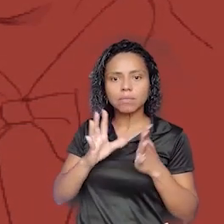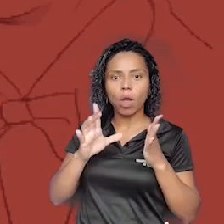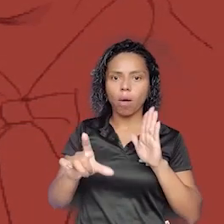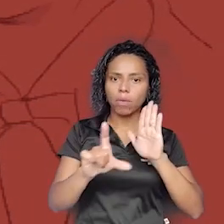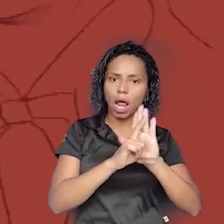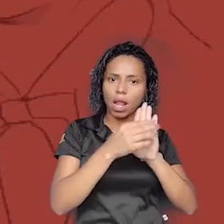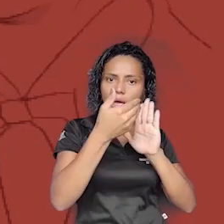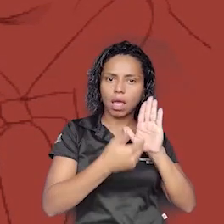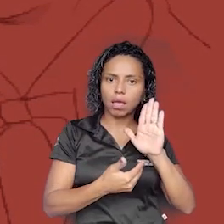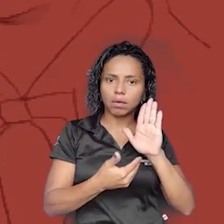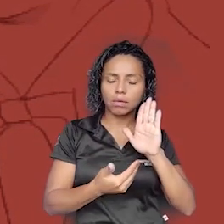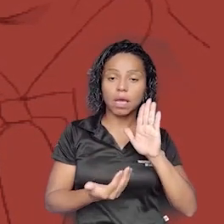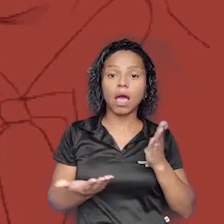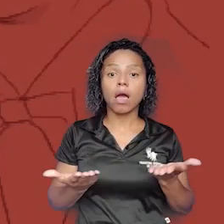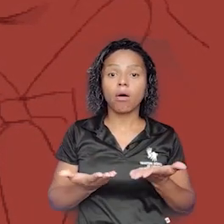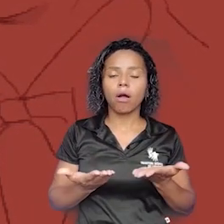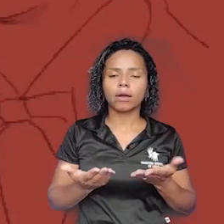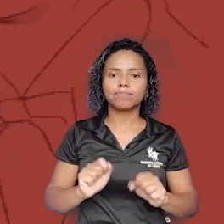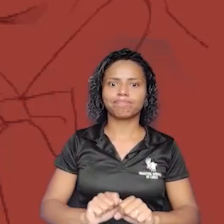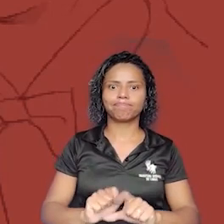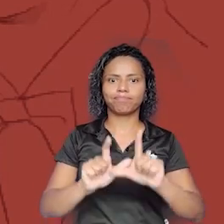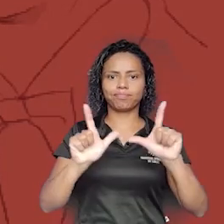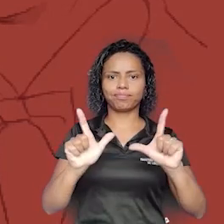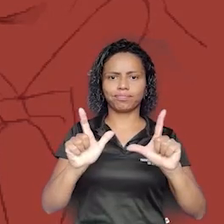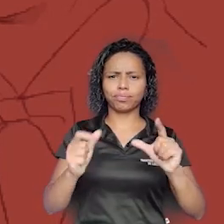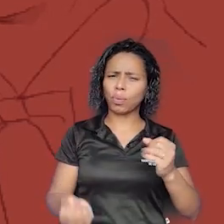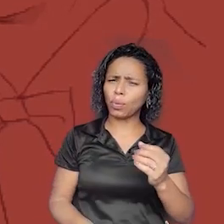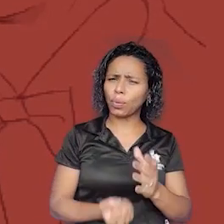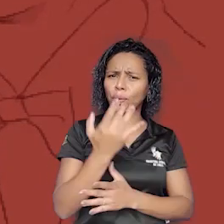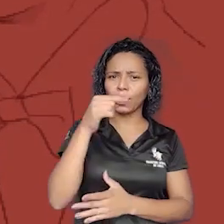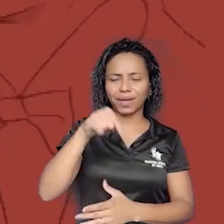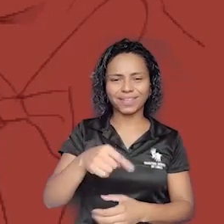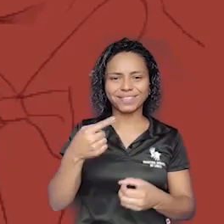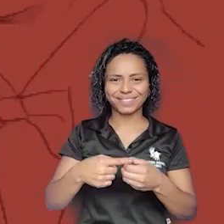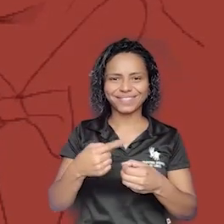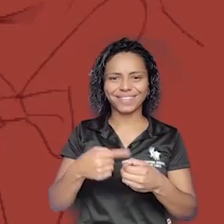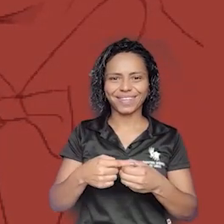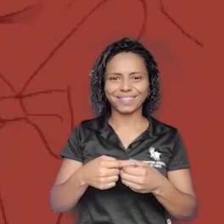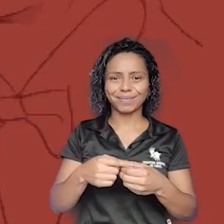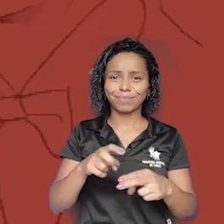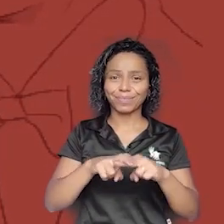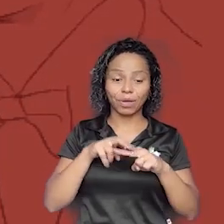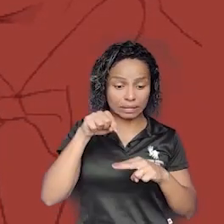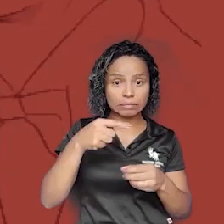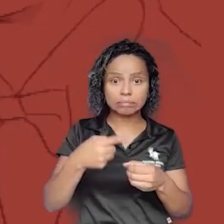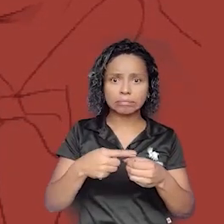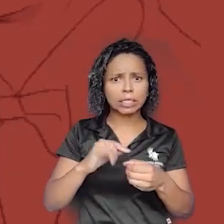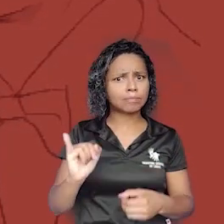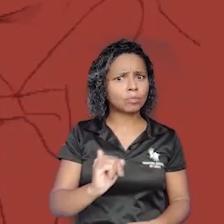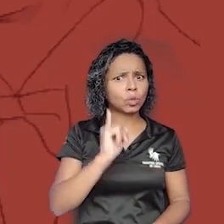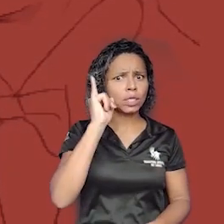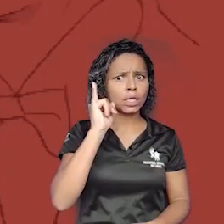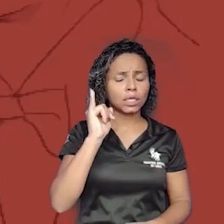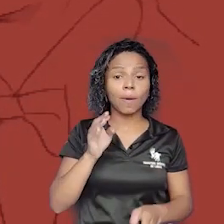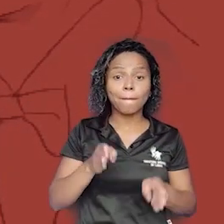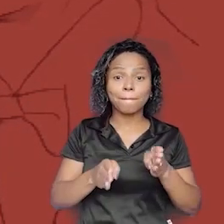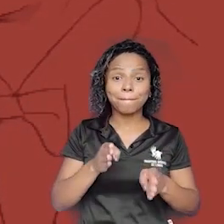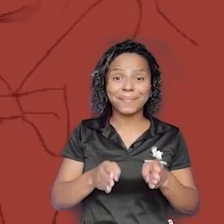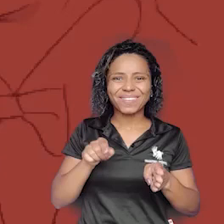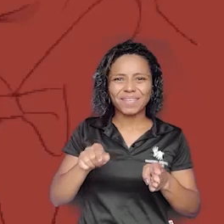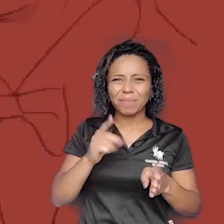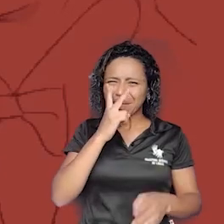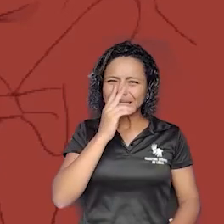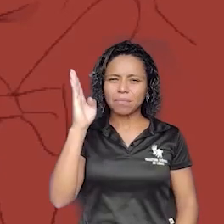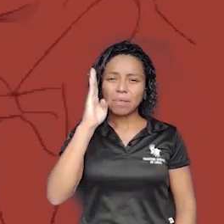Brasil, por todos os motivos, e no tempo ainda que essa nação estava bem enjornecida, o juiz de fora já traçava